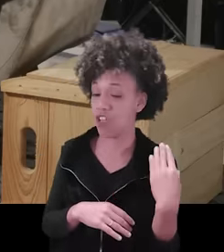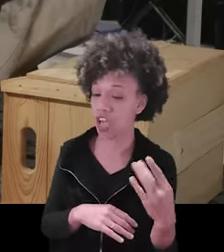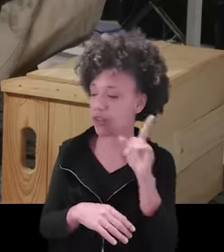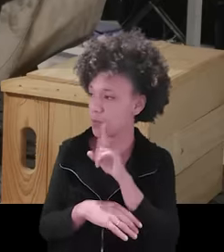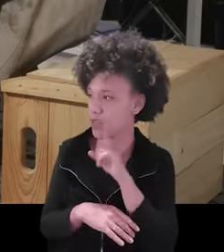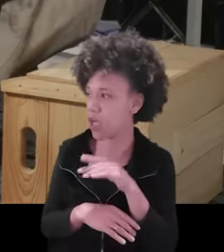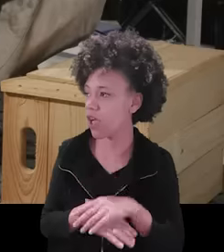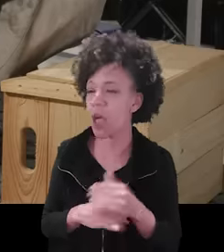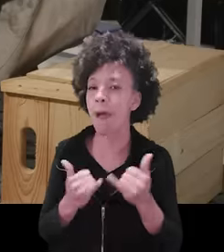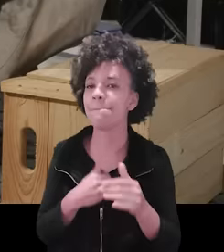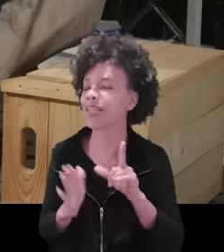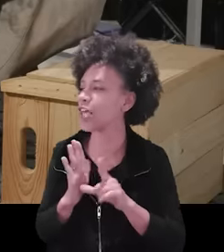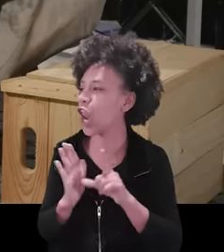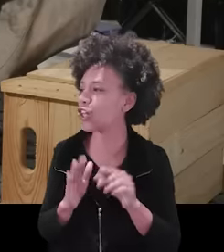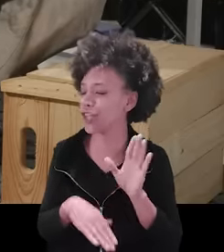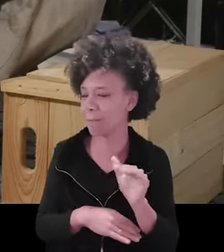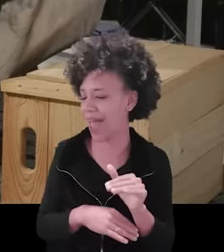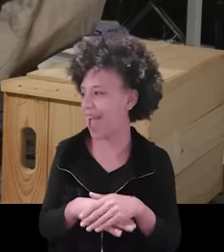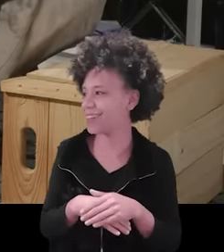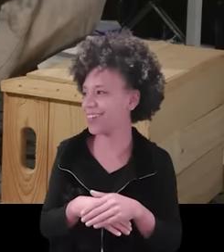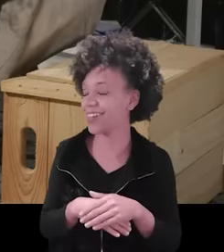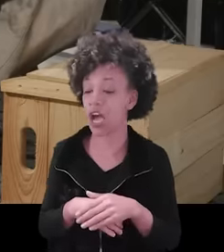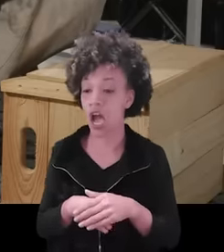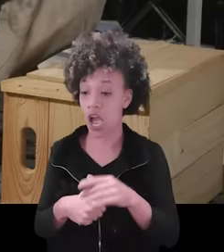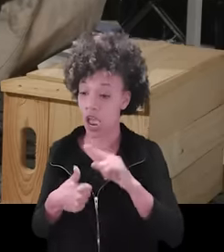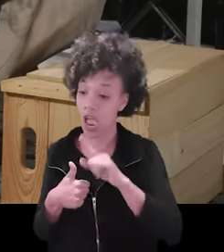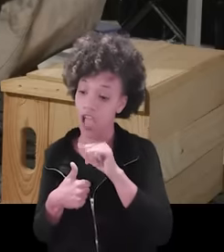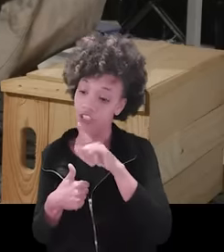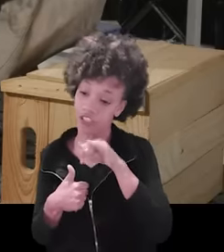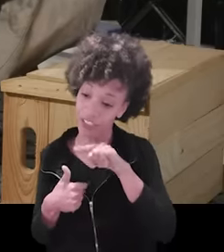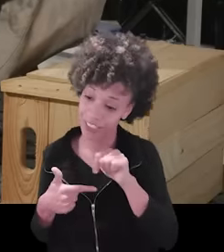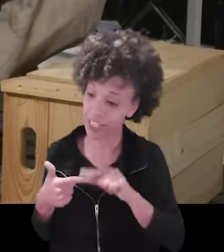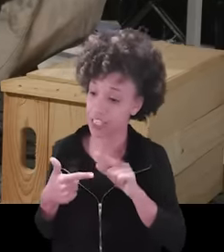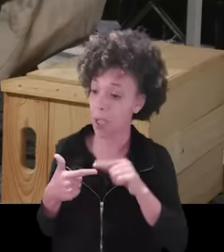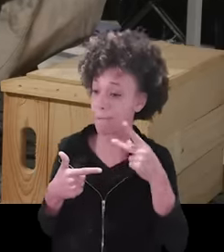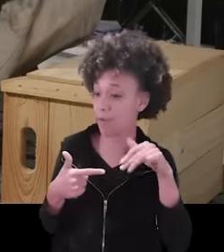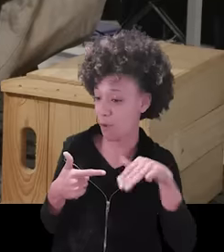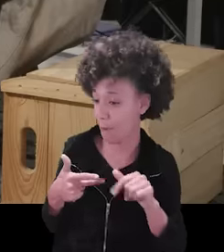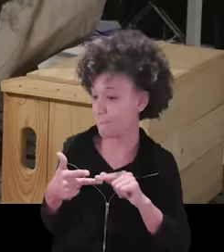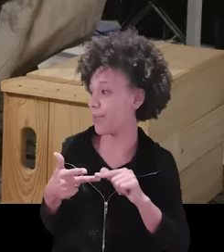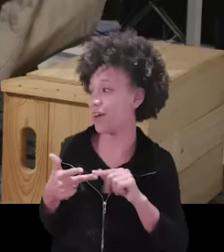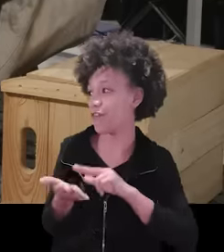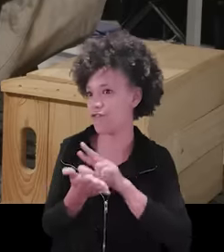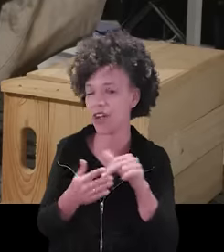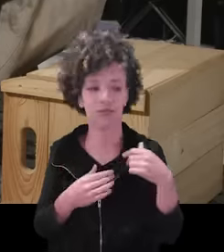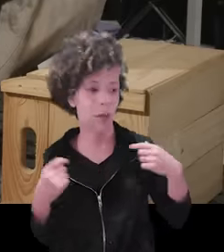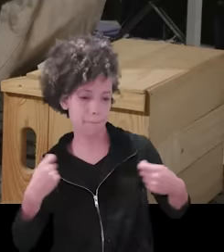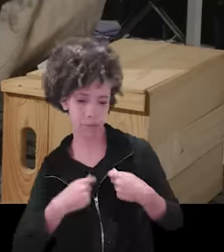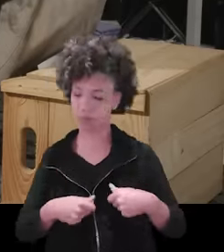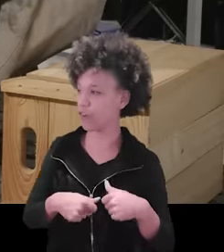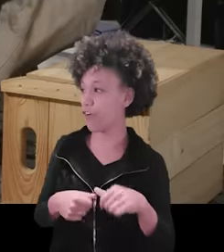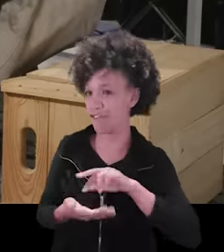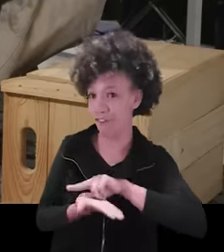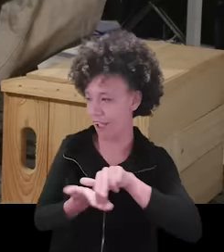quando vai para os Estados Unidos Ele parece um outlet ele tá aqui Adidas aqui é Pumba ai ai ele é levado para lá e para cá com